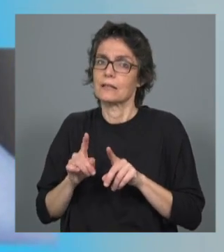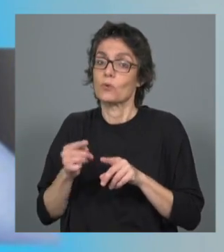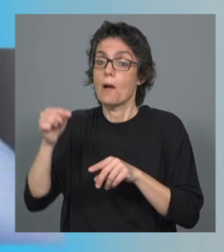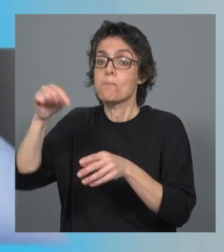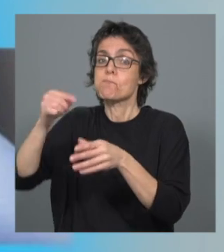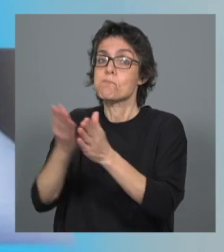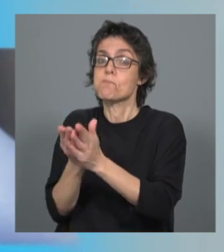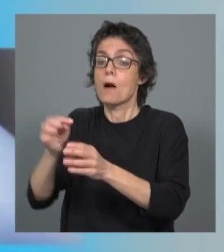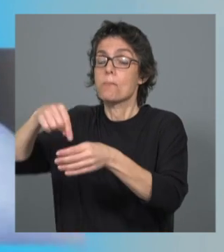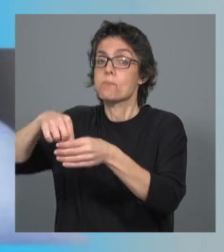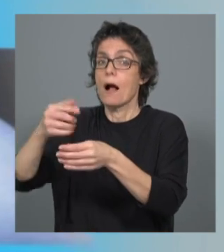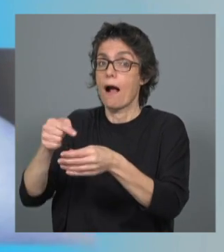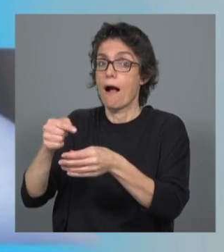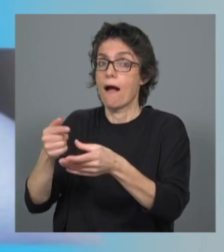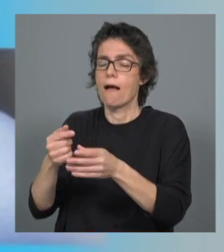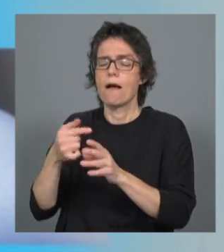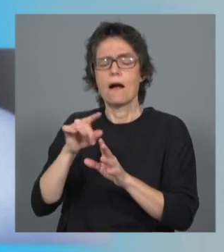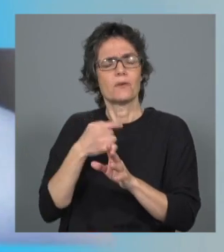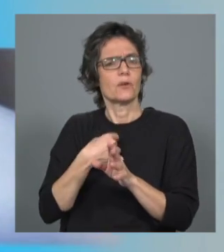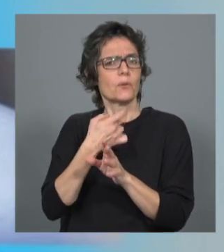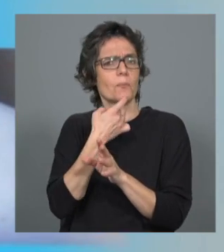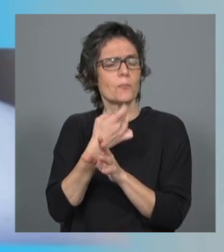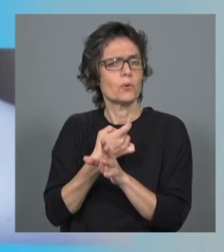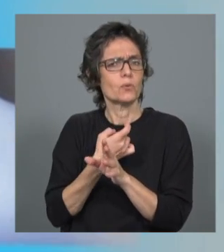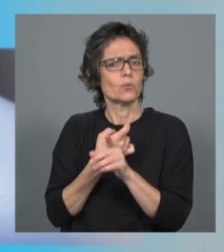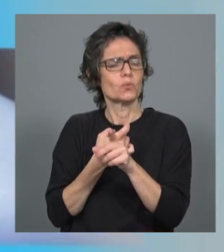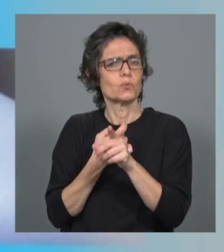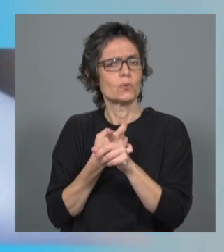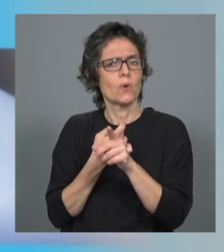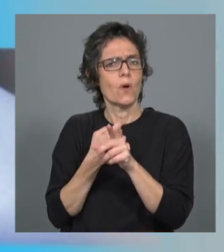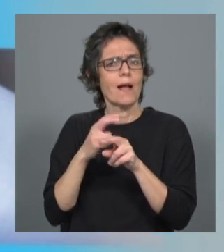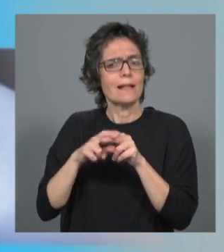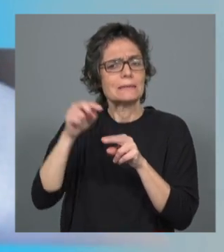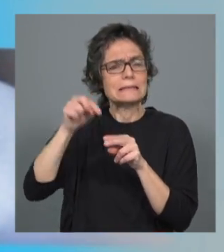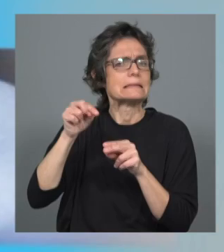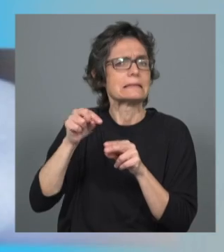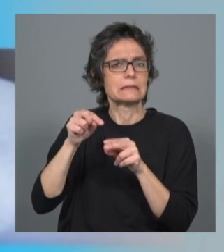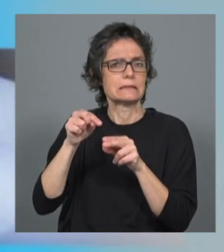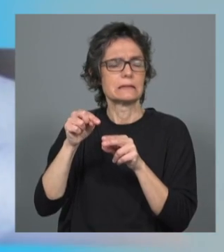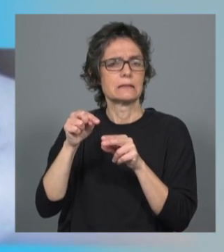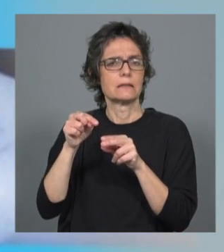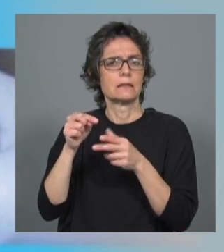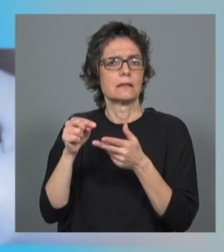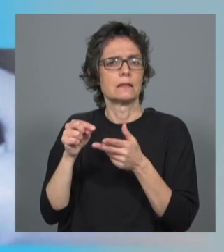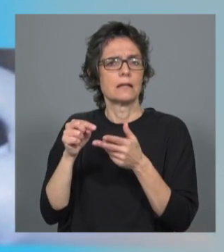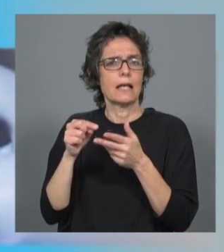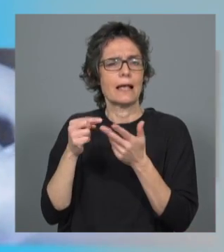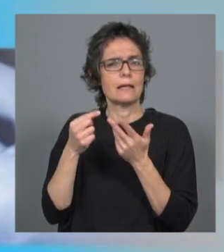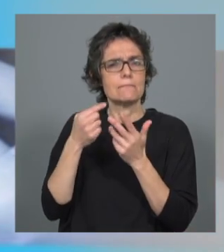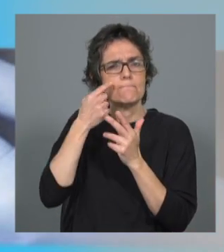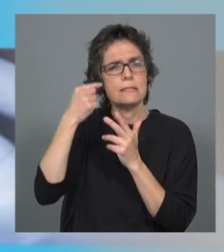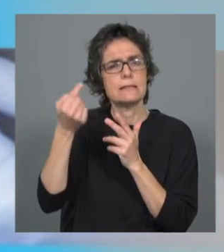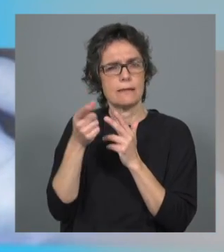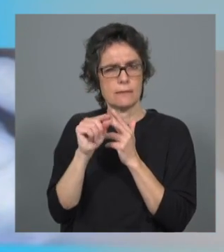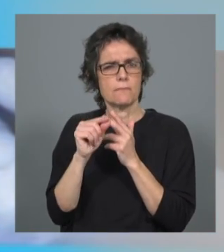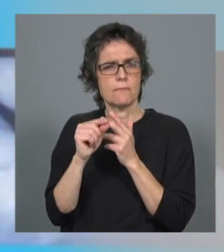académico, mas a especificidade desta disciplina sobressaiu também nos materiais que